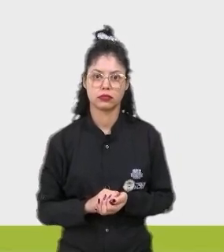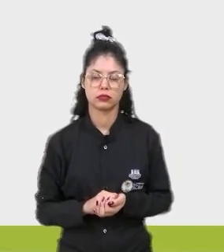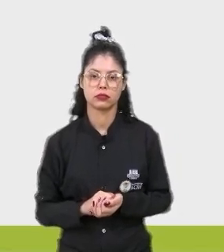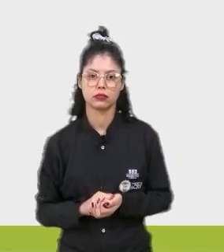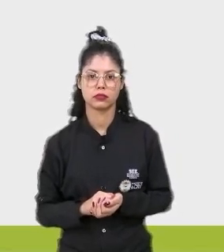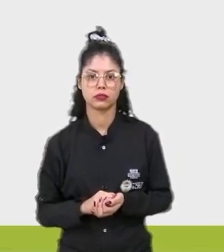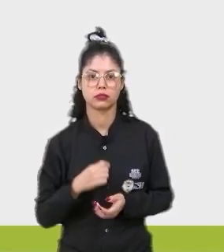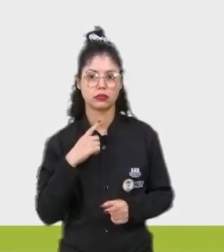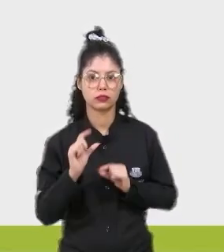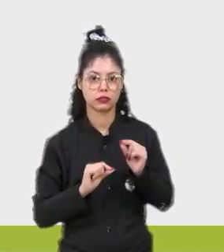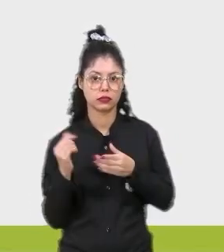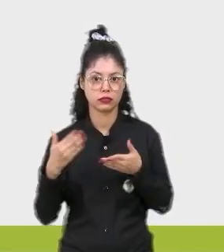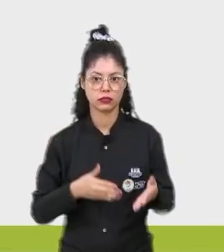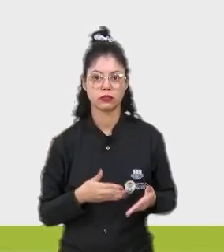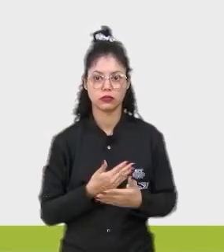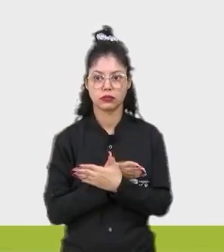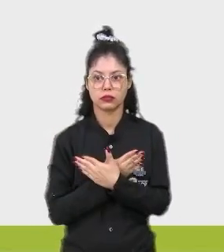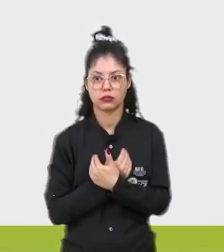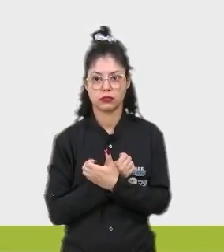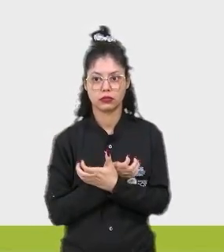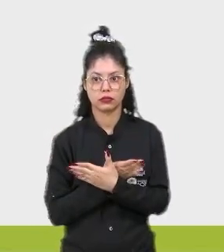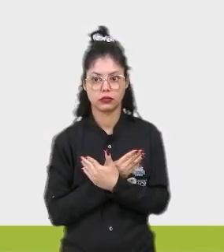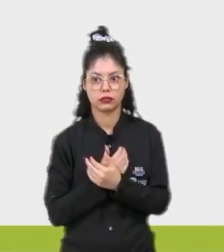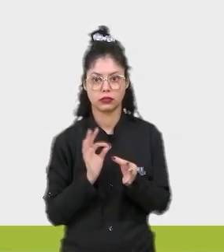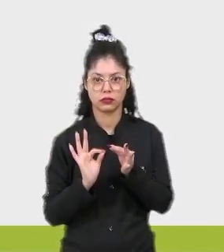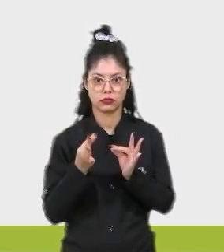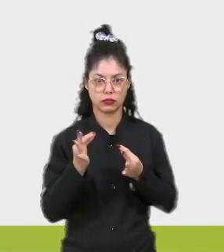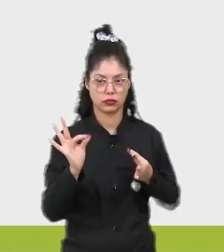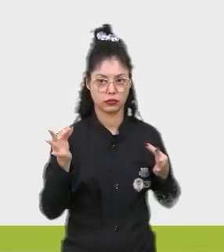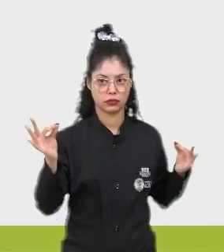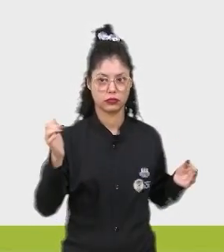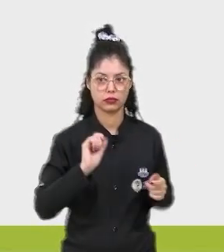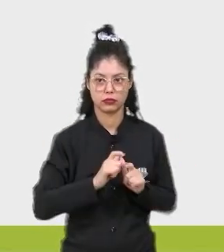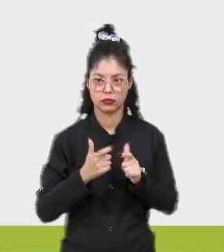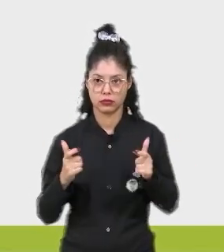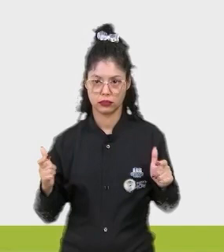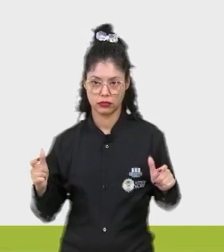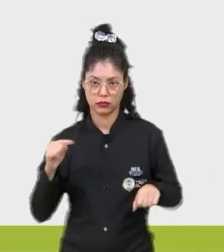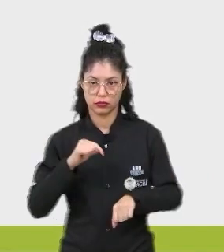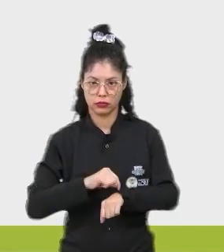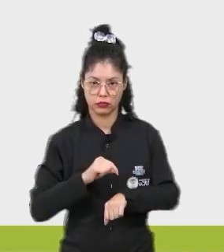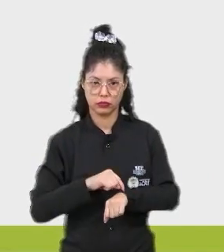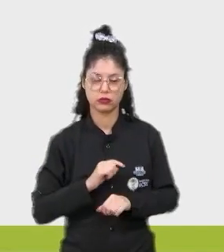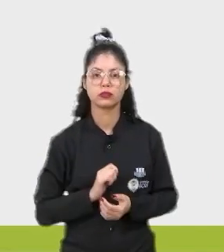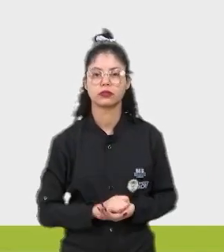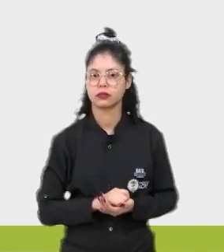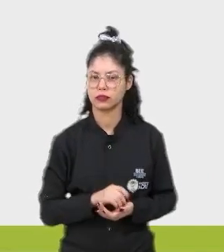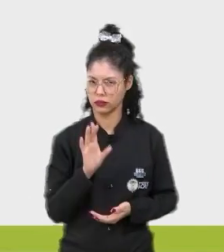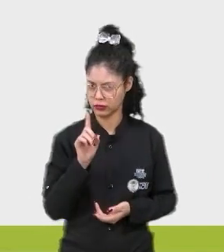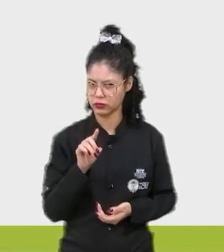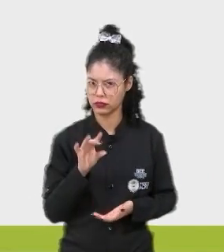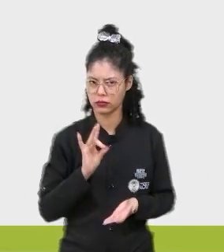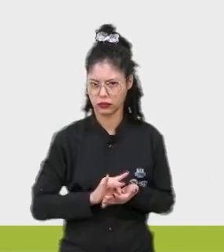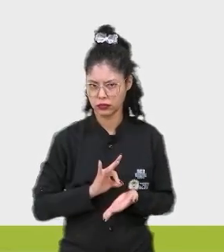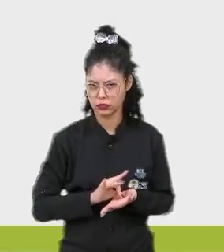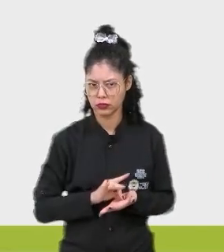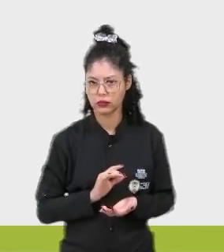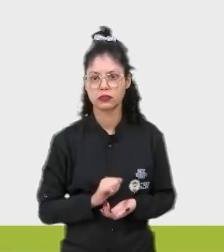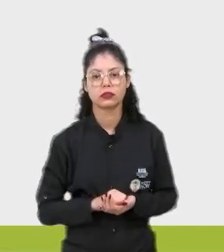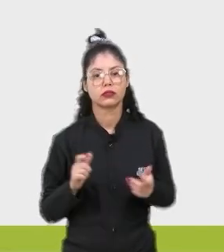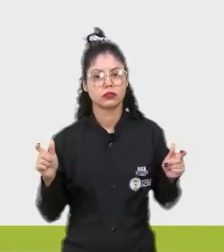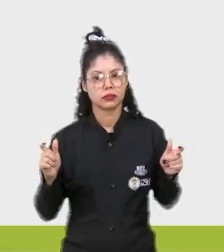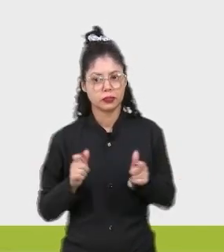ondas sonoras, né, vai chegar na mariposa, quanto mais ela se afasta, maior vai ser o tempo de retorno, não é? Se maior vai ser o tempo de